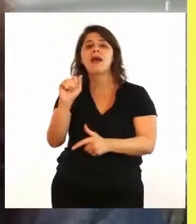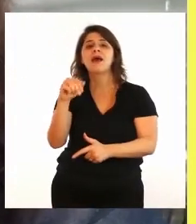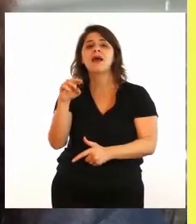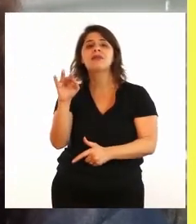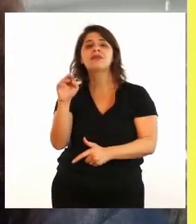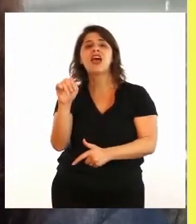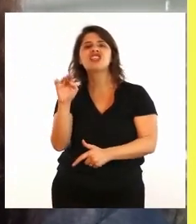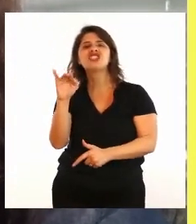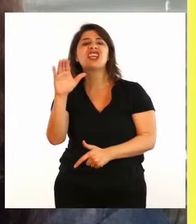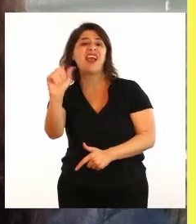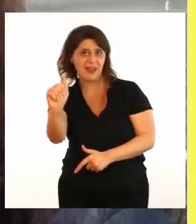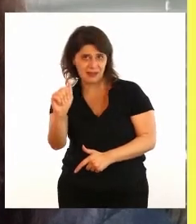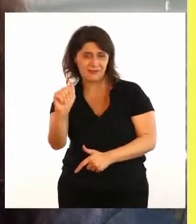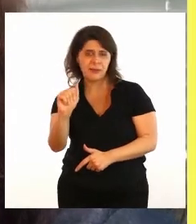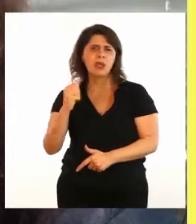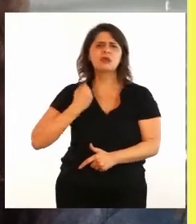mais